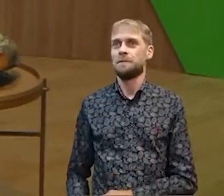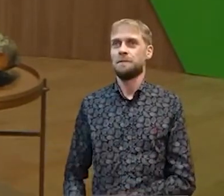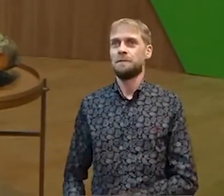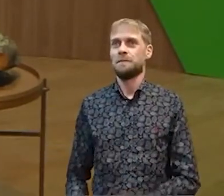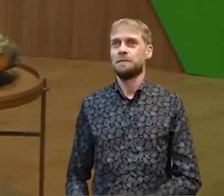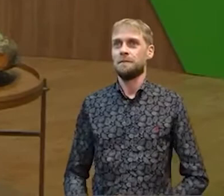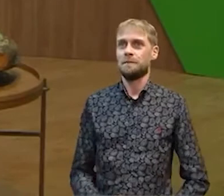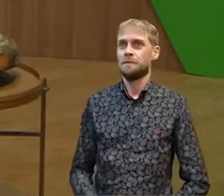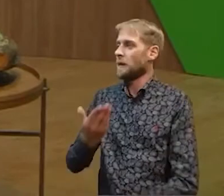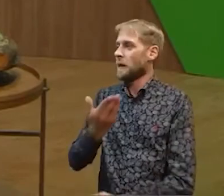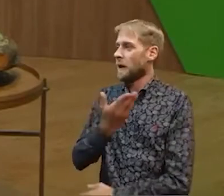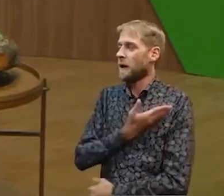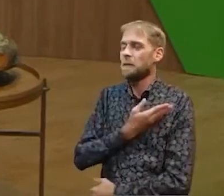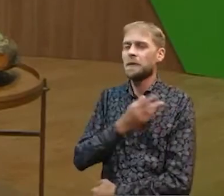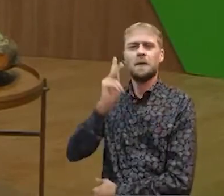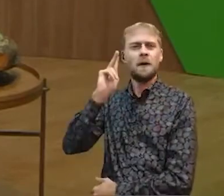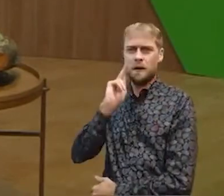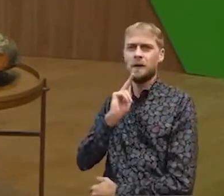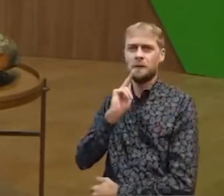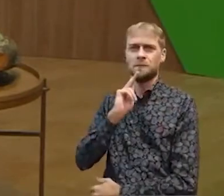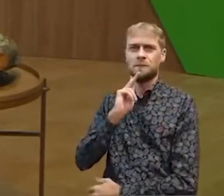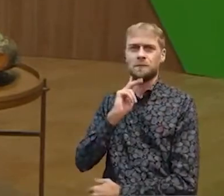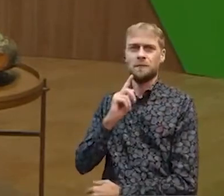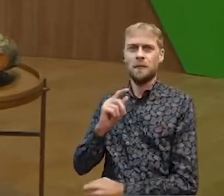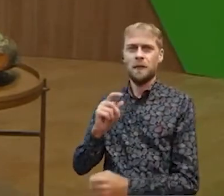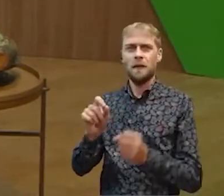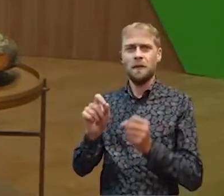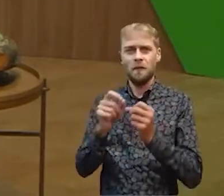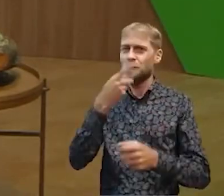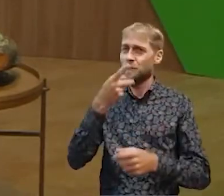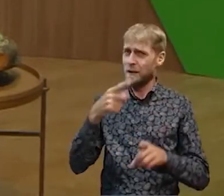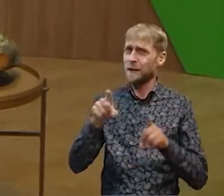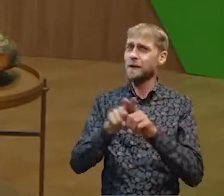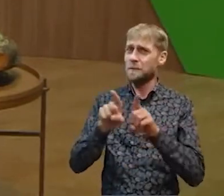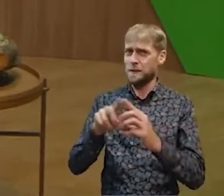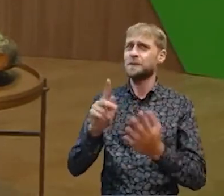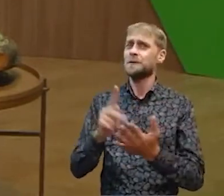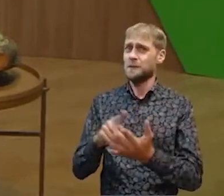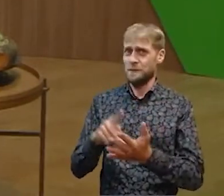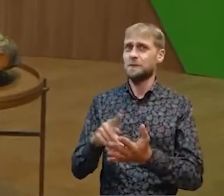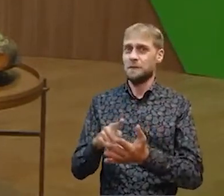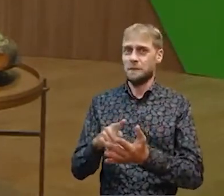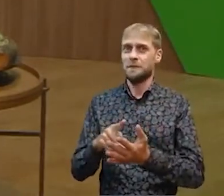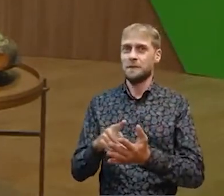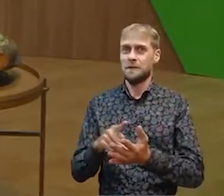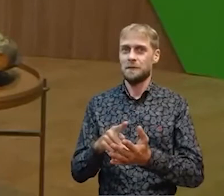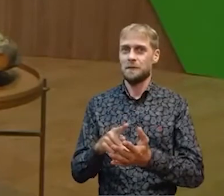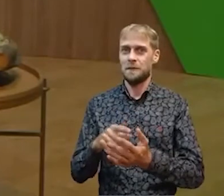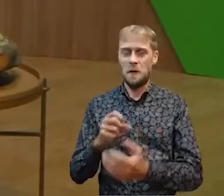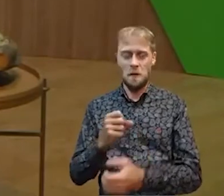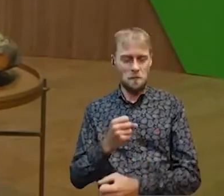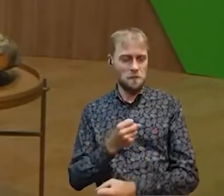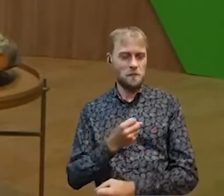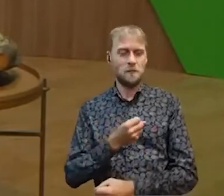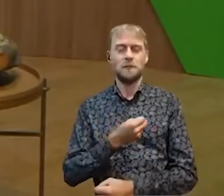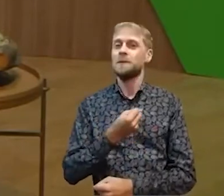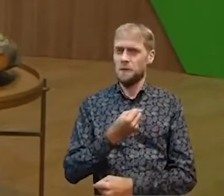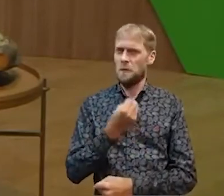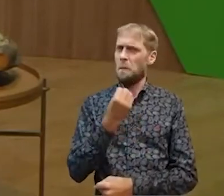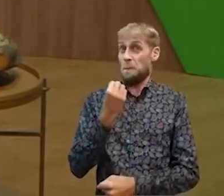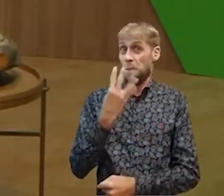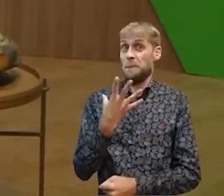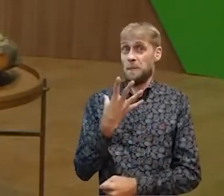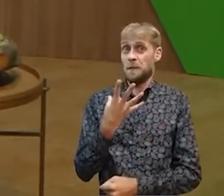Amigo César, eu vou fazer minhas as palavras do Lucas. Realmente foi uma surpresa muito grande me